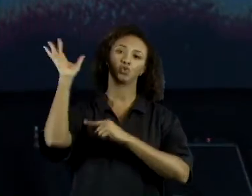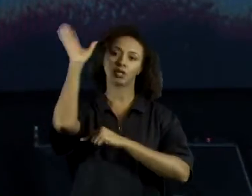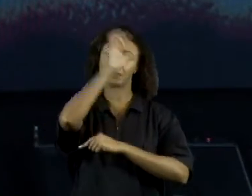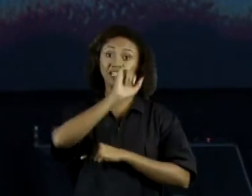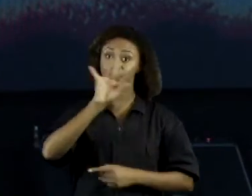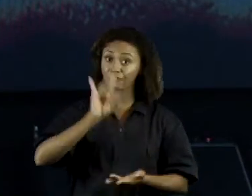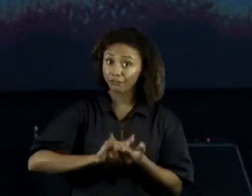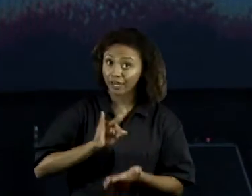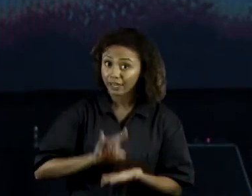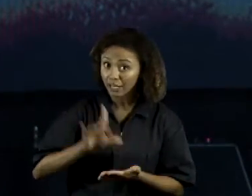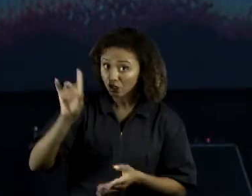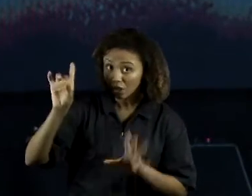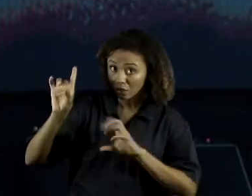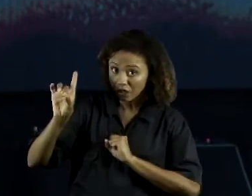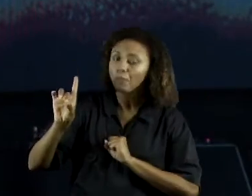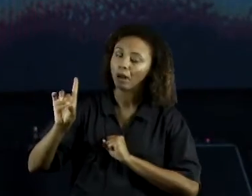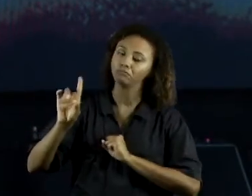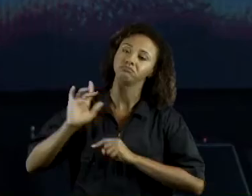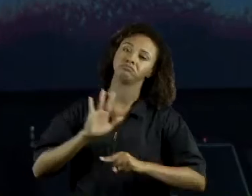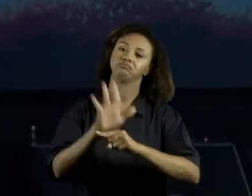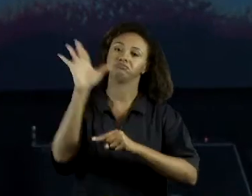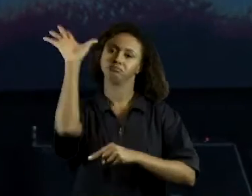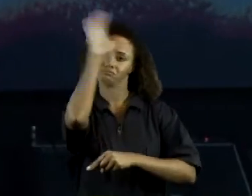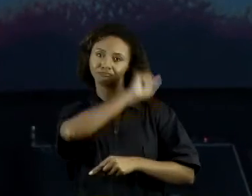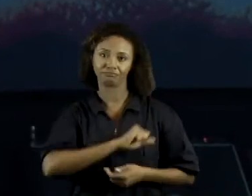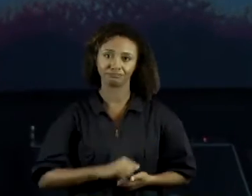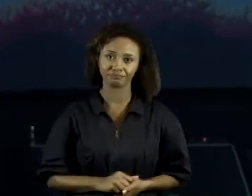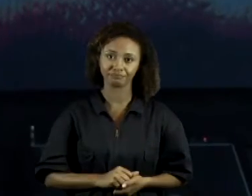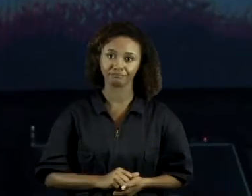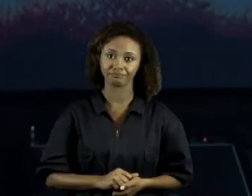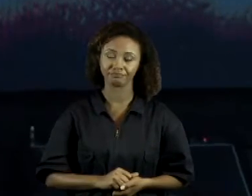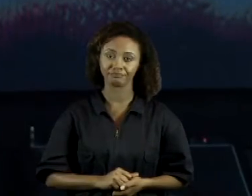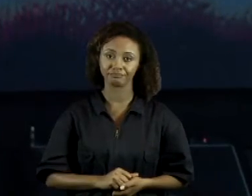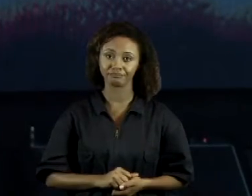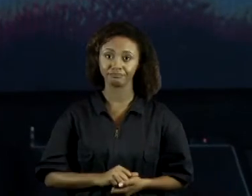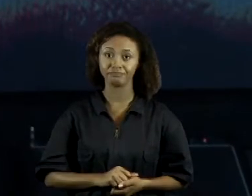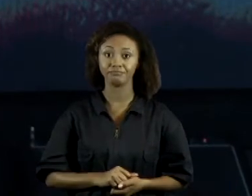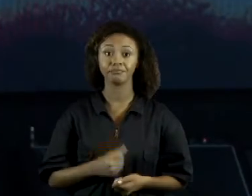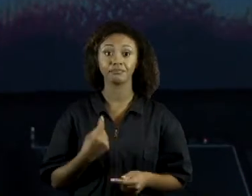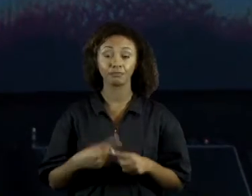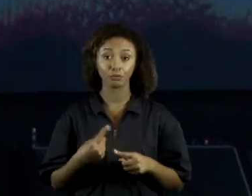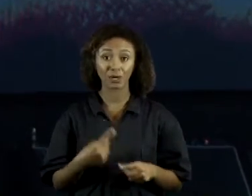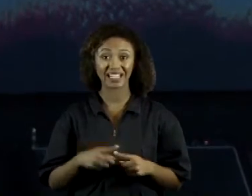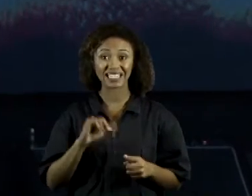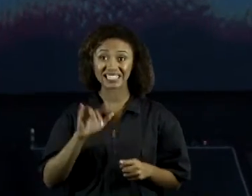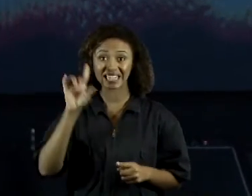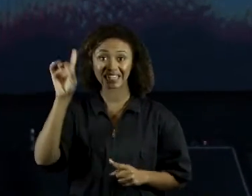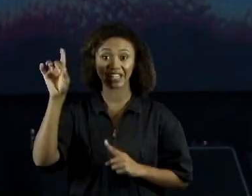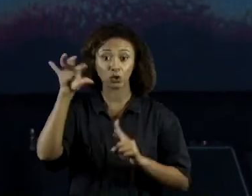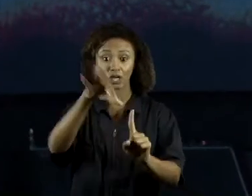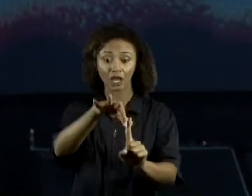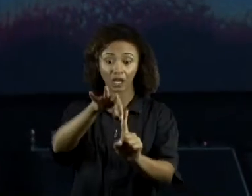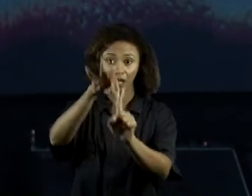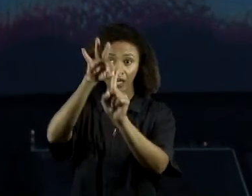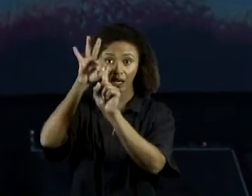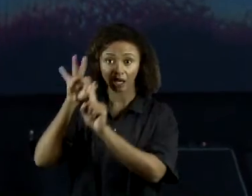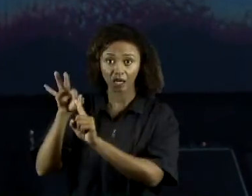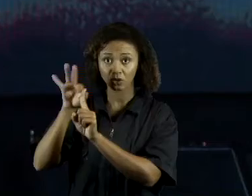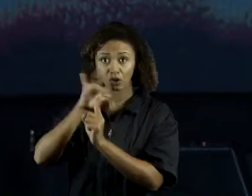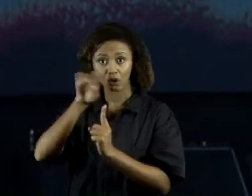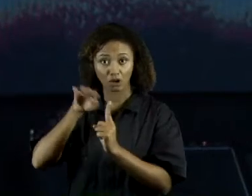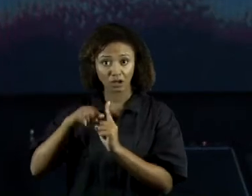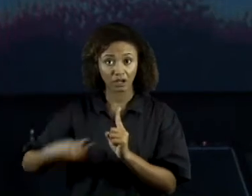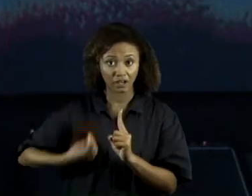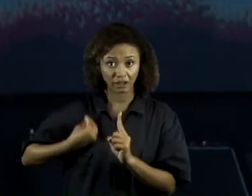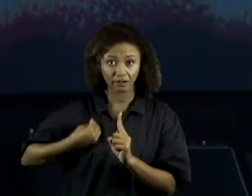daqueles que amam a Deus, os que são chamados segundo o seu propósito.